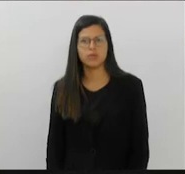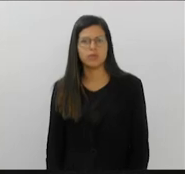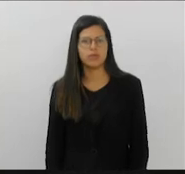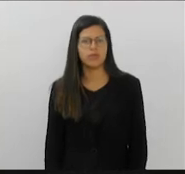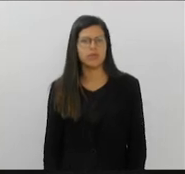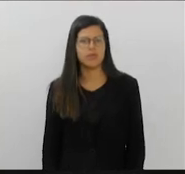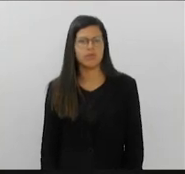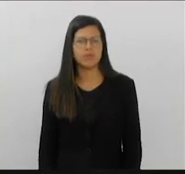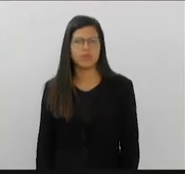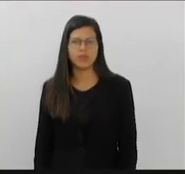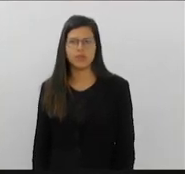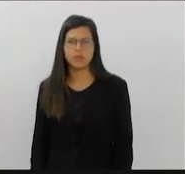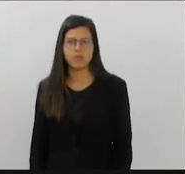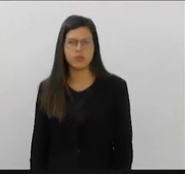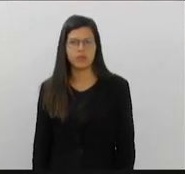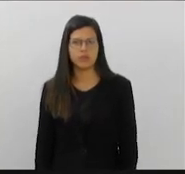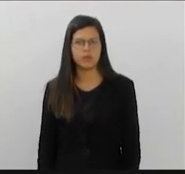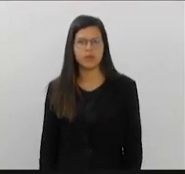Foi.